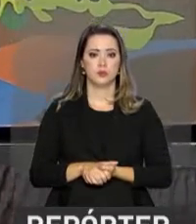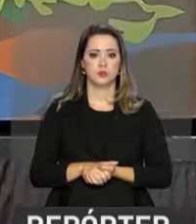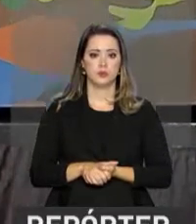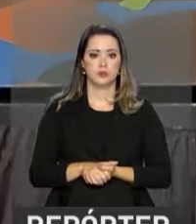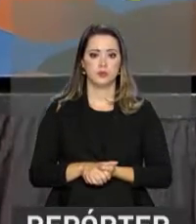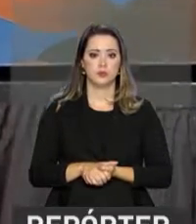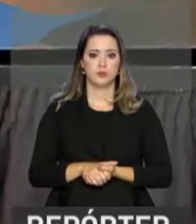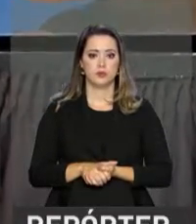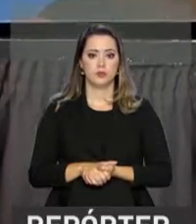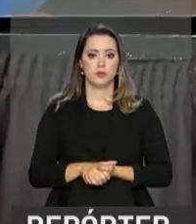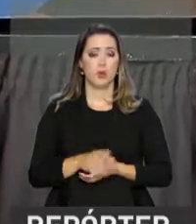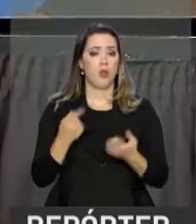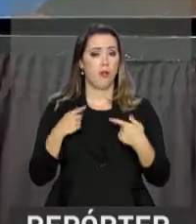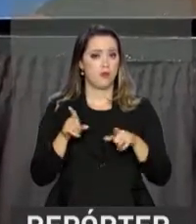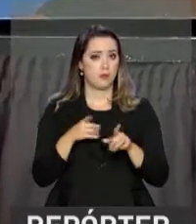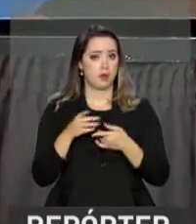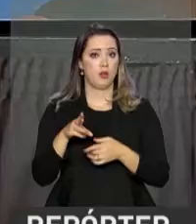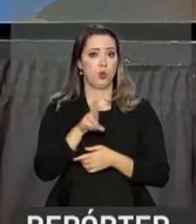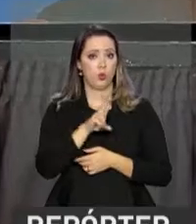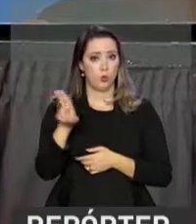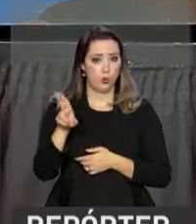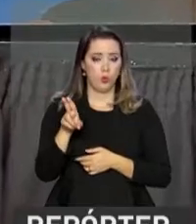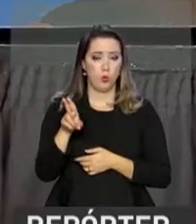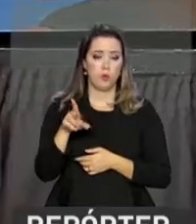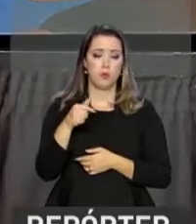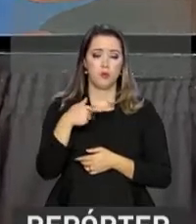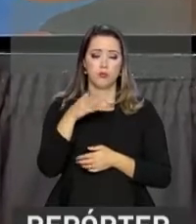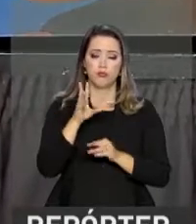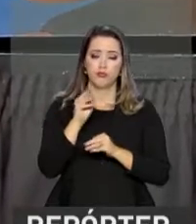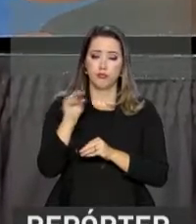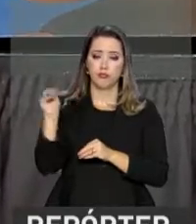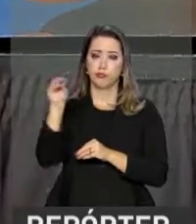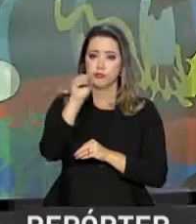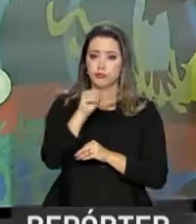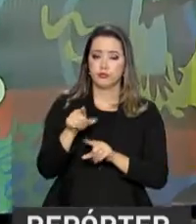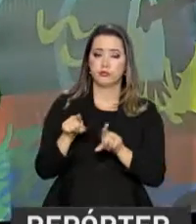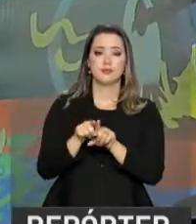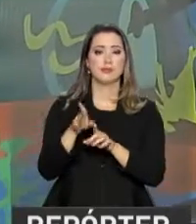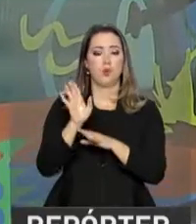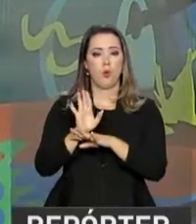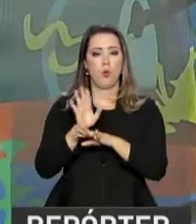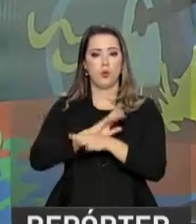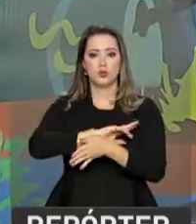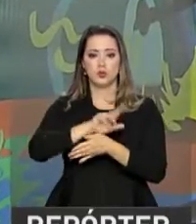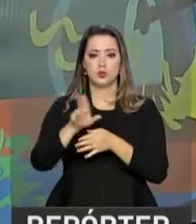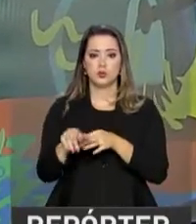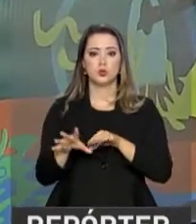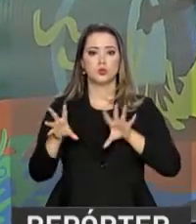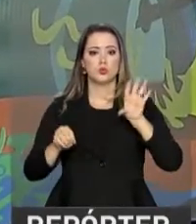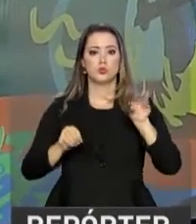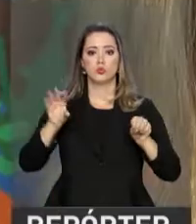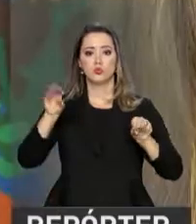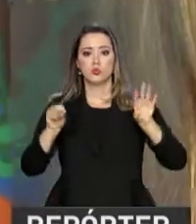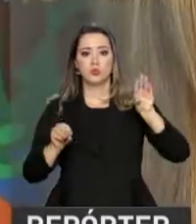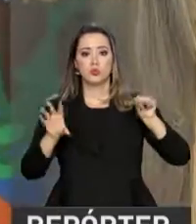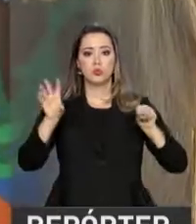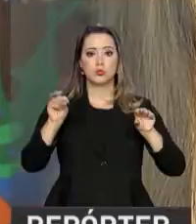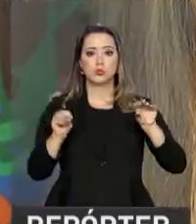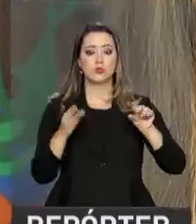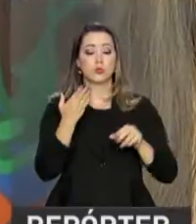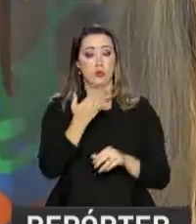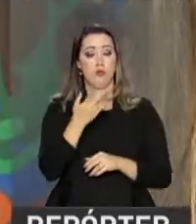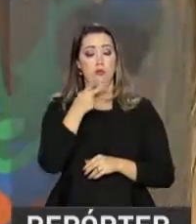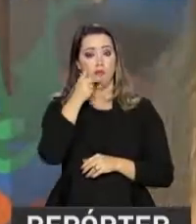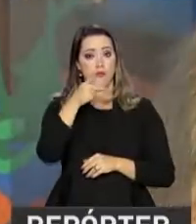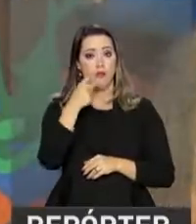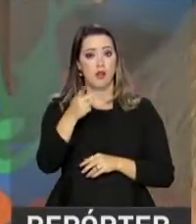Meu nome é Laranjinha, moro no fundo do mar. Com a ajuda do peixe Laranjinha, da tartaruga Tarum e de outros personagens, Riane